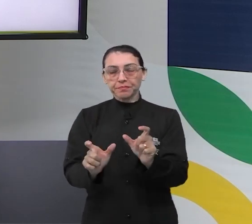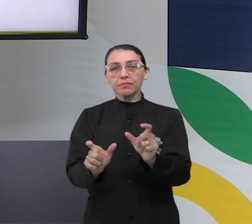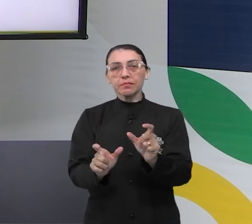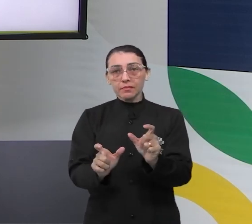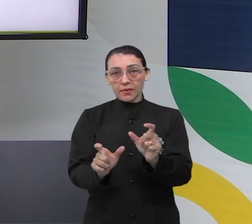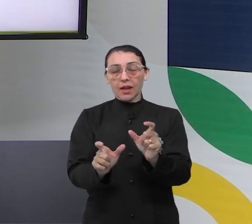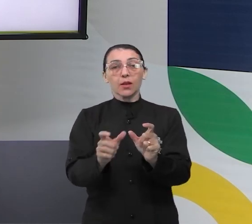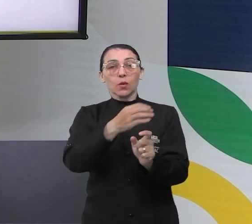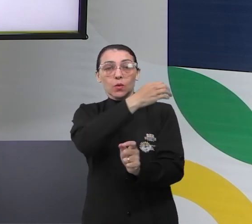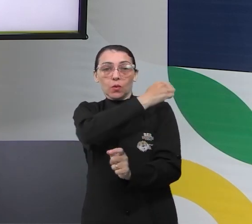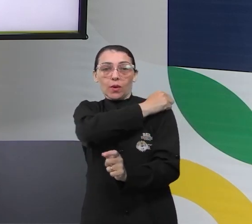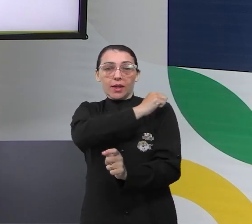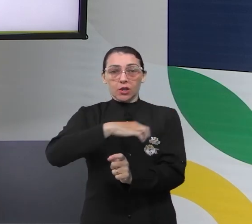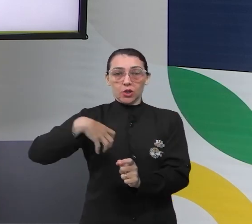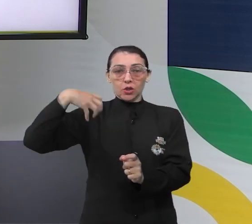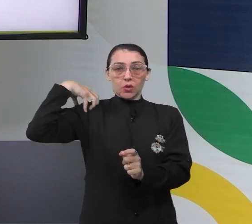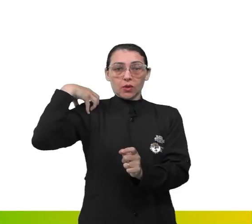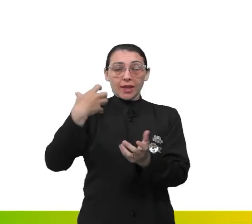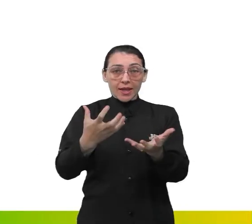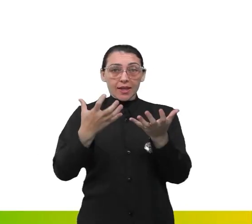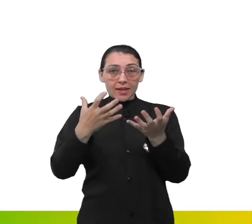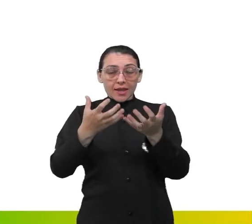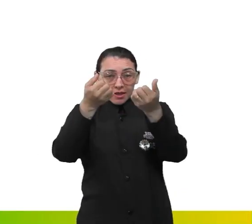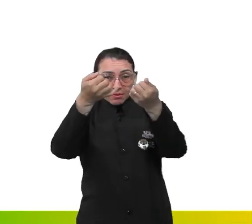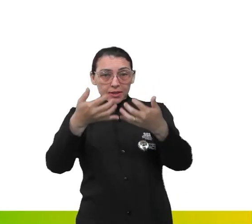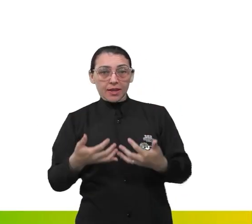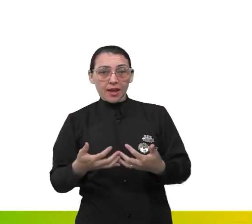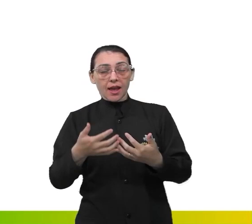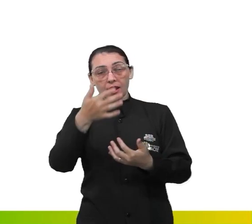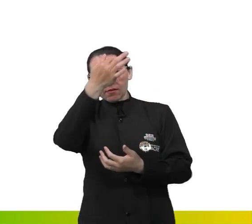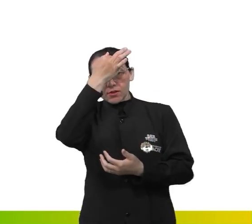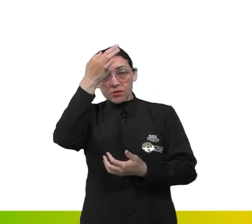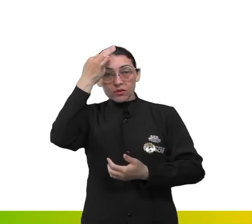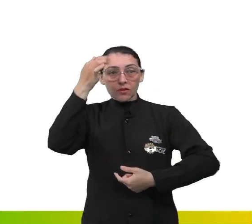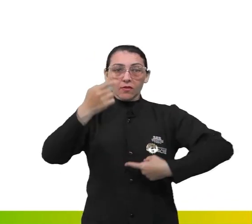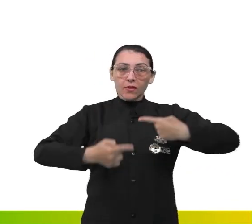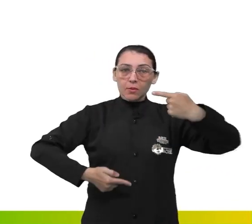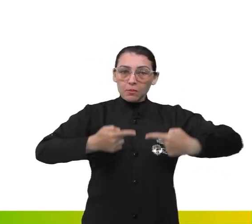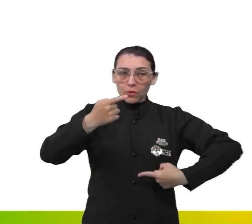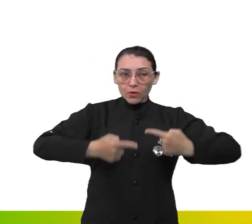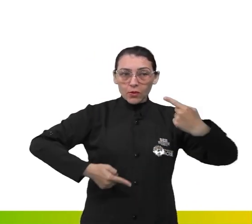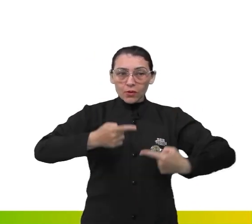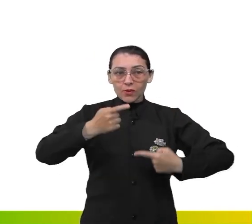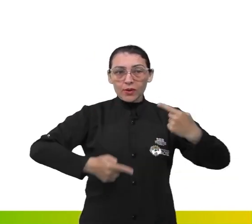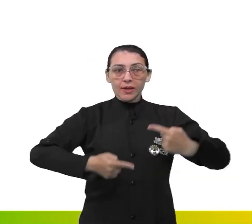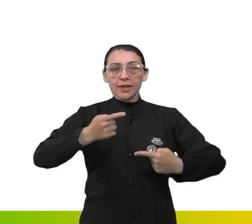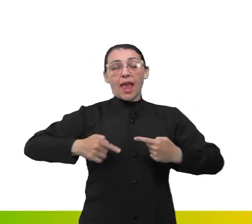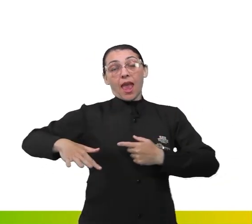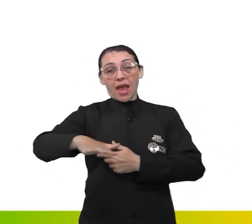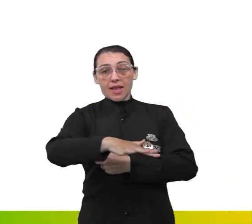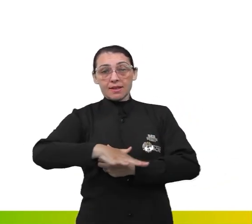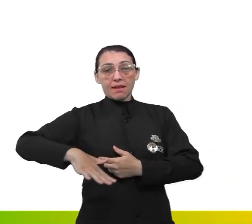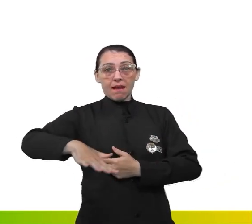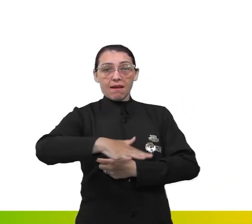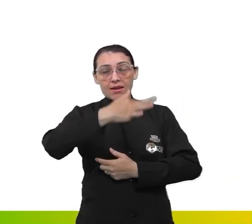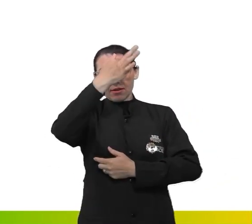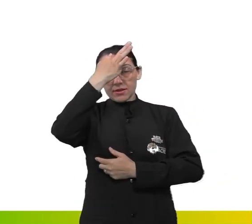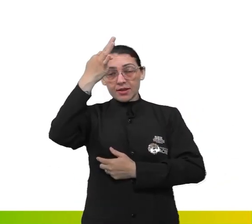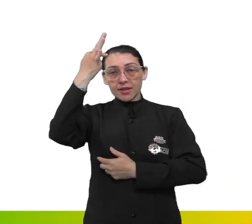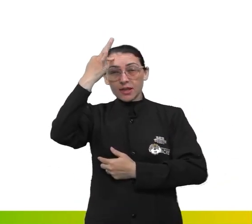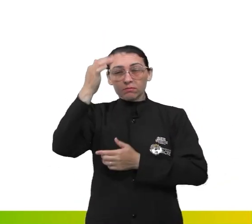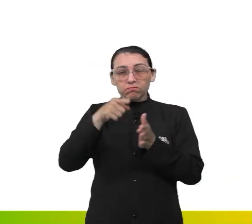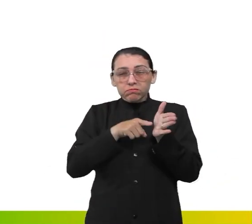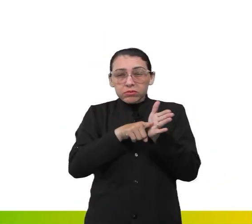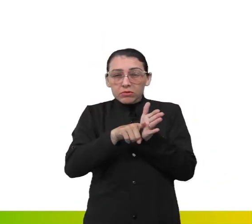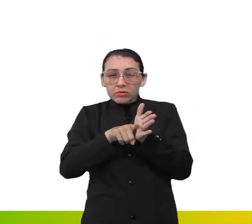isso que o Aristóteles quer dizer com essa frase. Então a filosofia política é essa área da filosofia que investiga